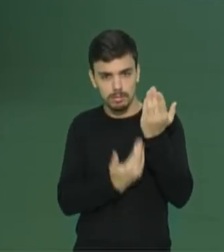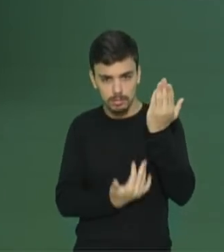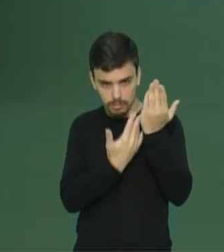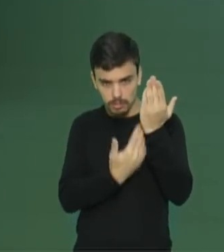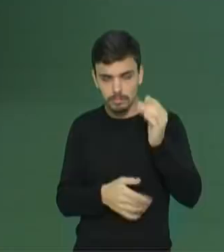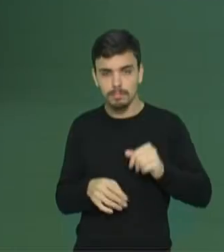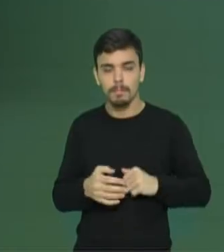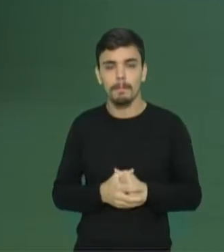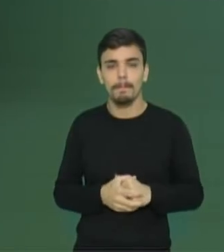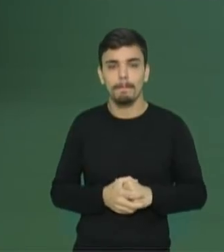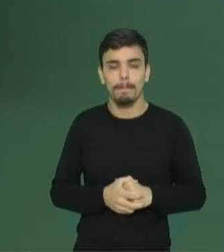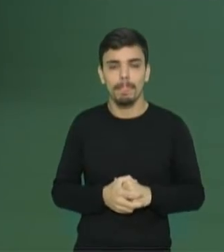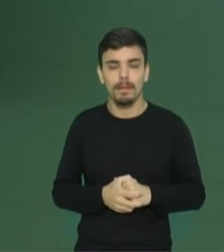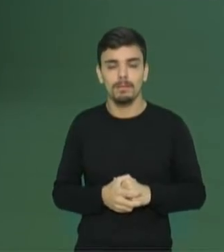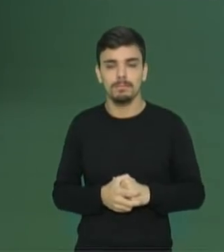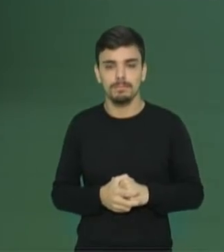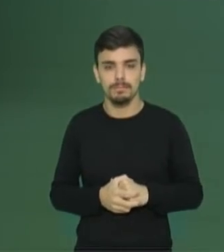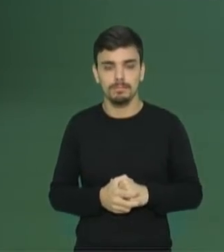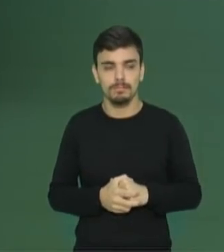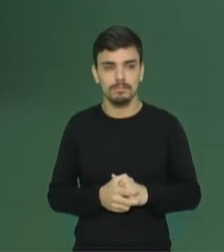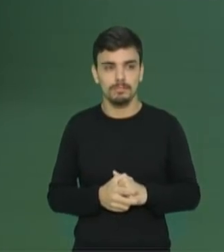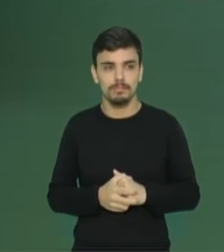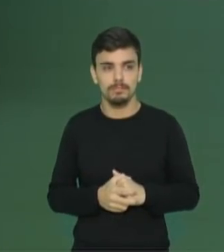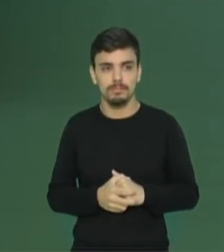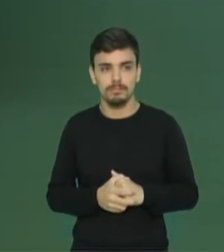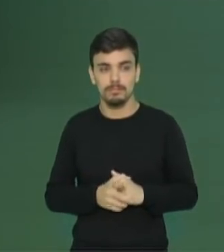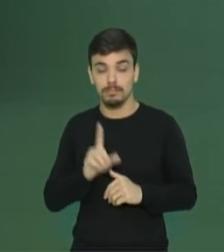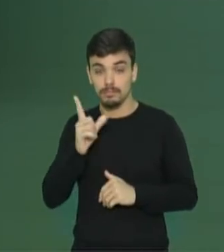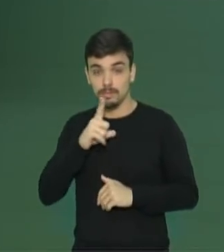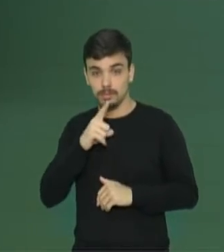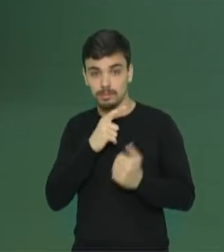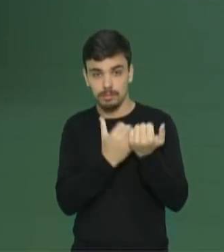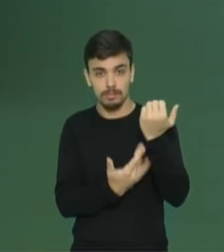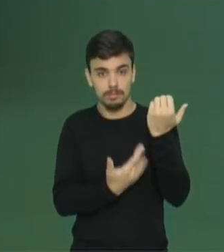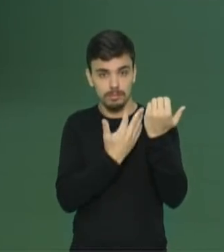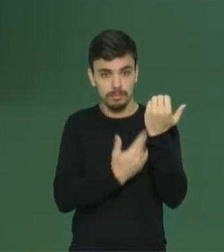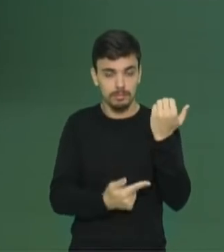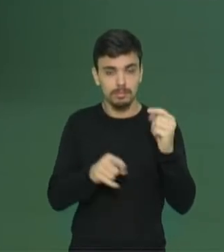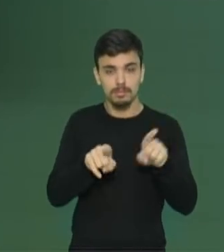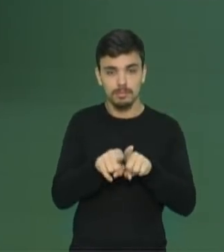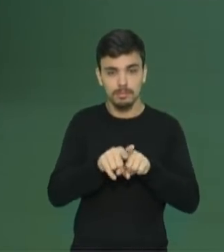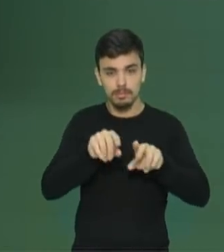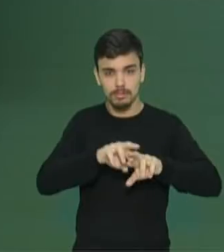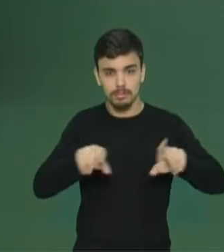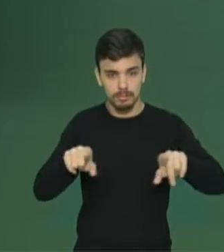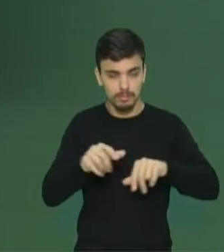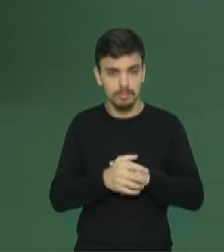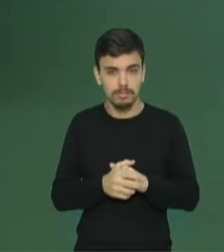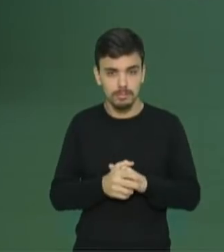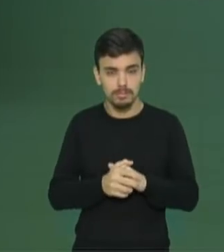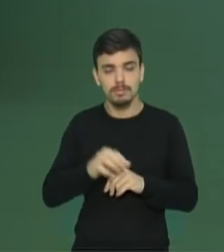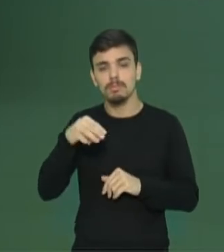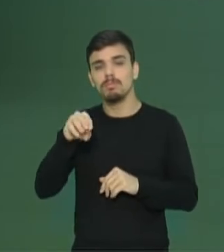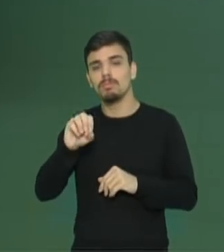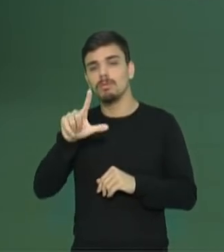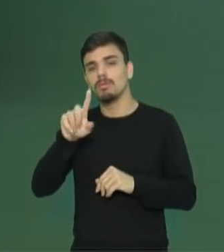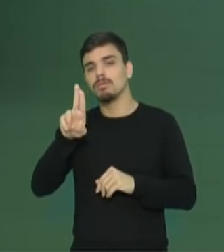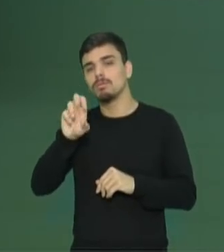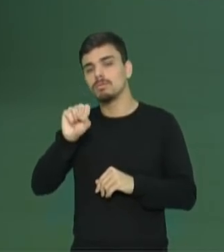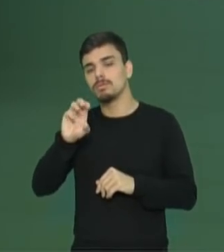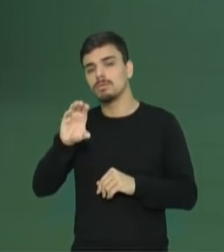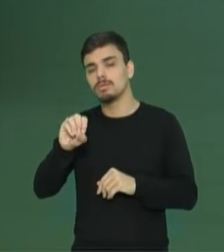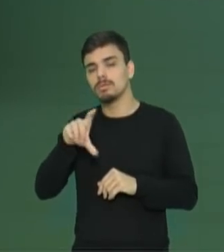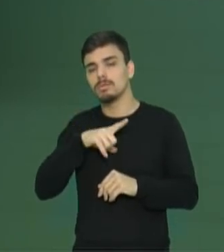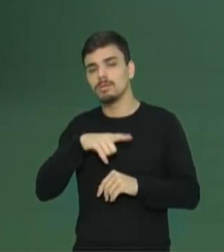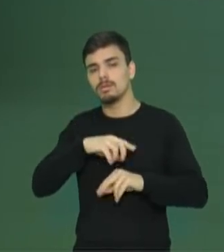Lembram? Que bom. Aqui, o sangue tem uma diferença para moluscos e anelídeos. Qual? Moluscos têm um pigmento